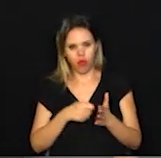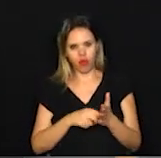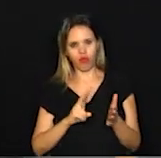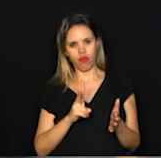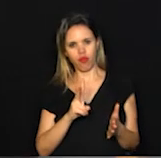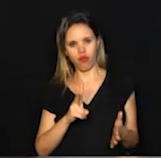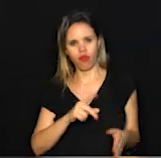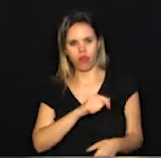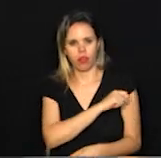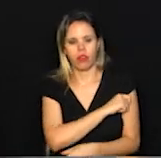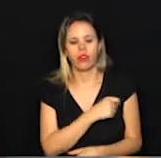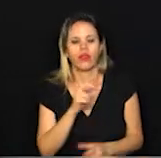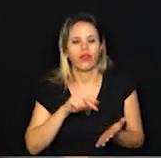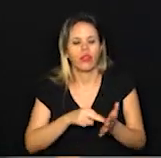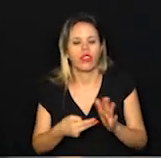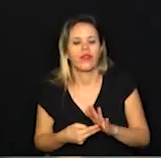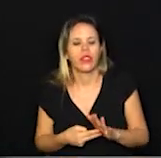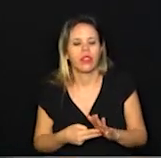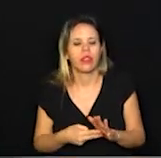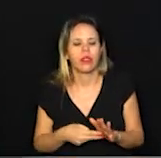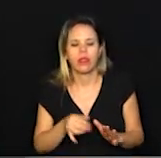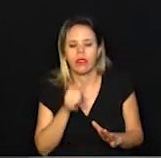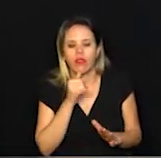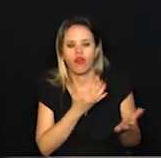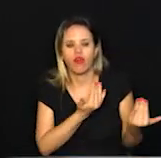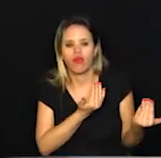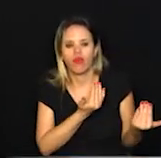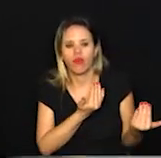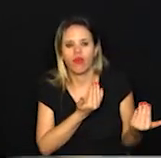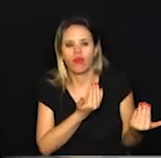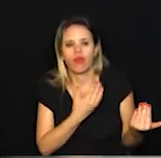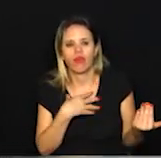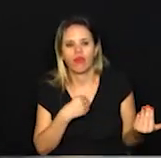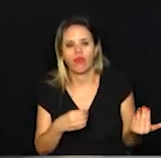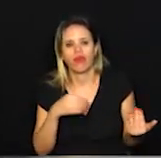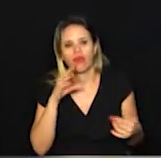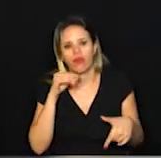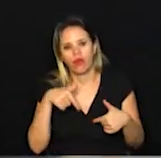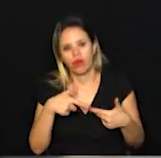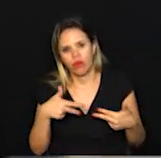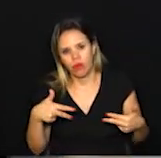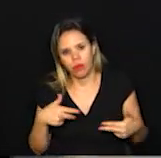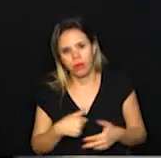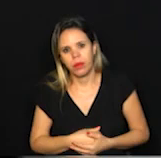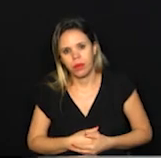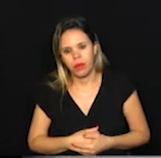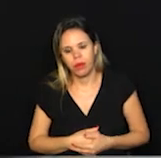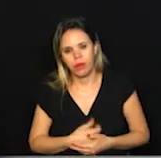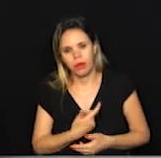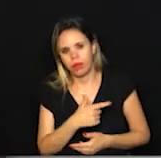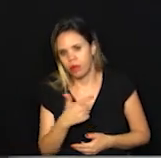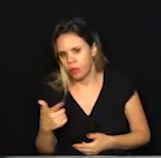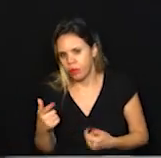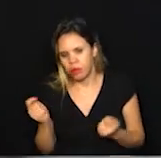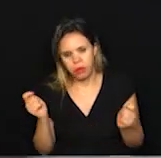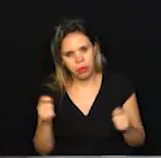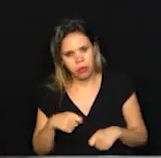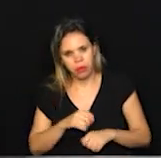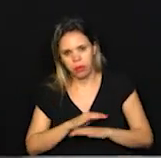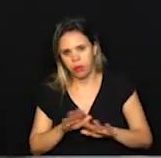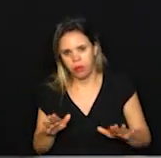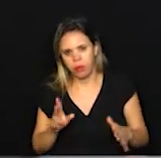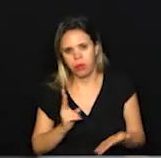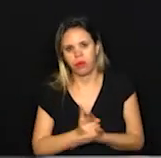permanência estudantil. O que significa isso? Significa assim, o jovem, filho de trabalhadores, que não tem condições de